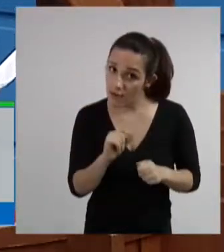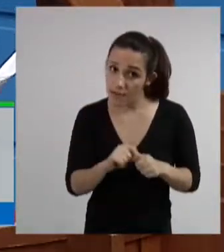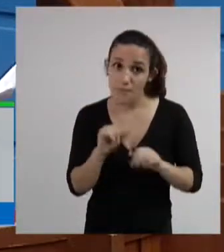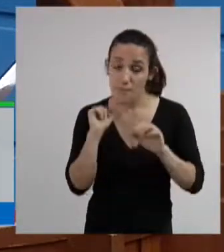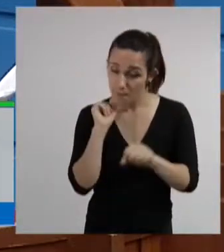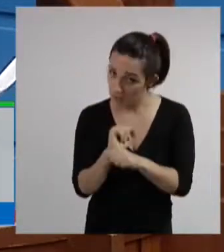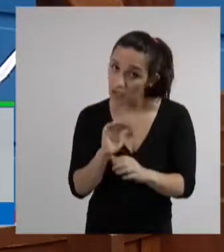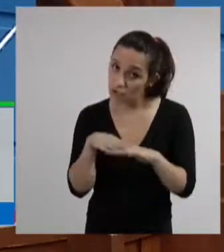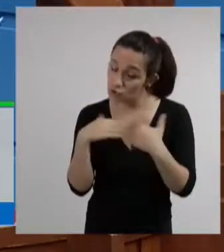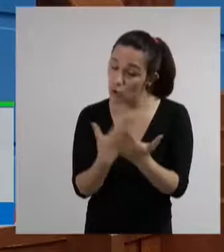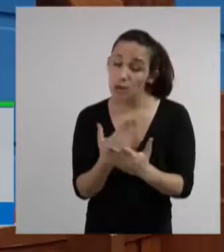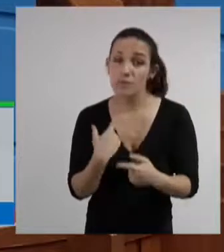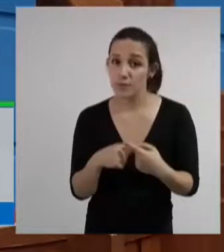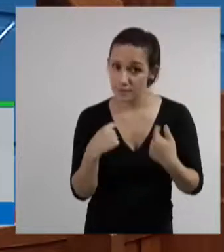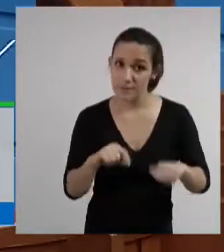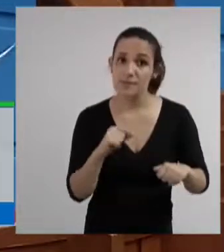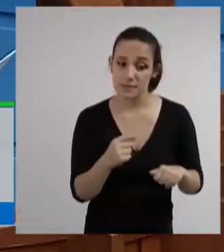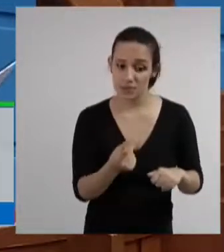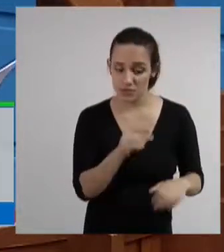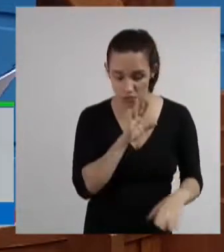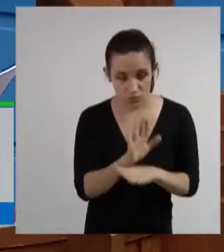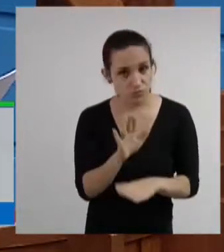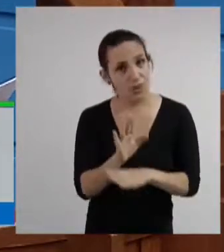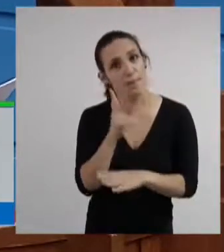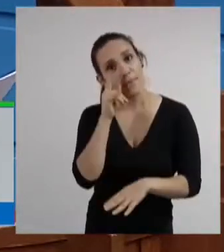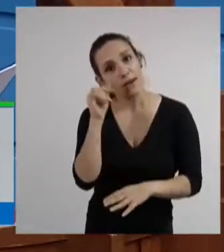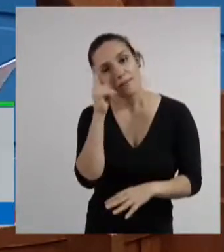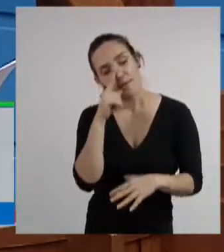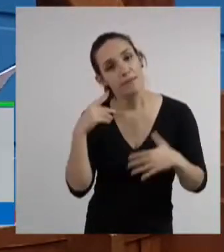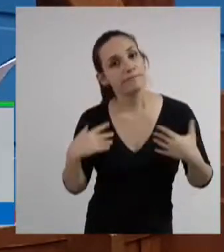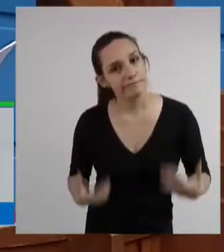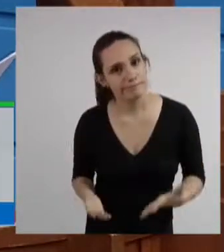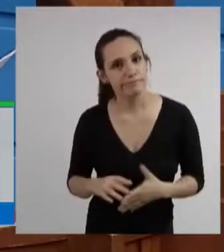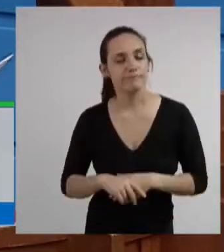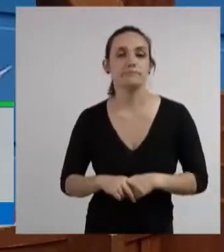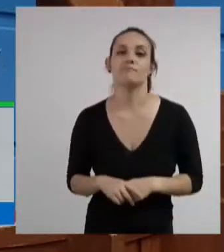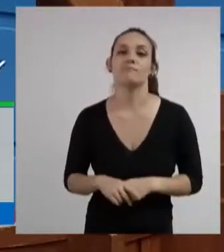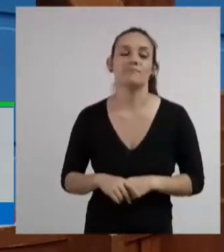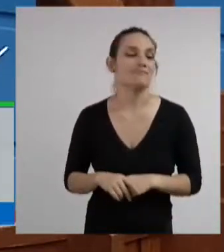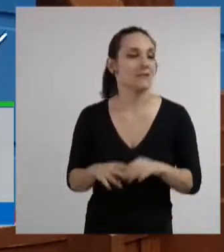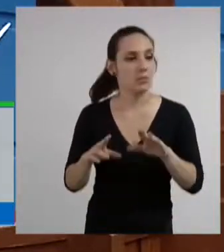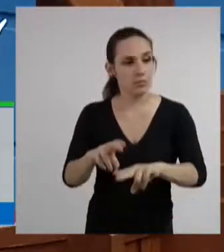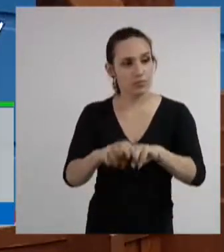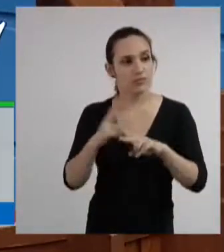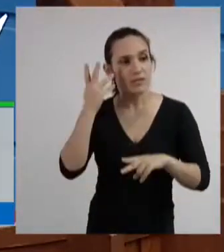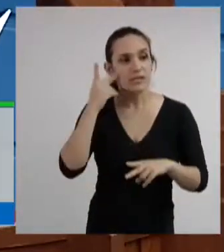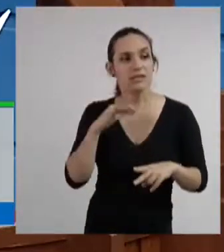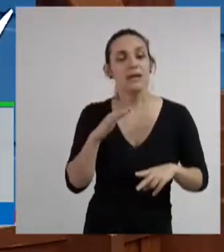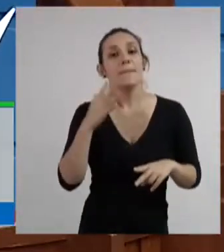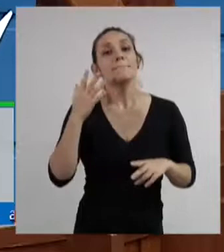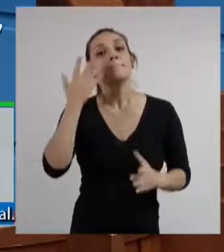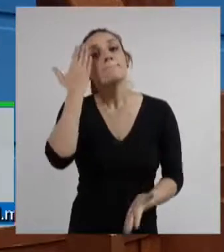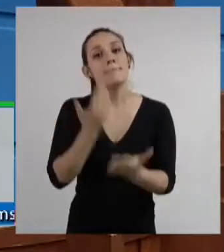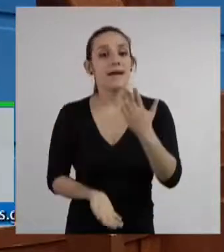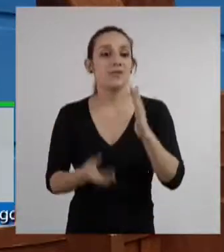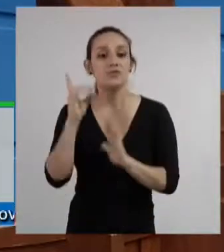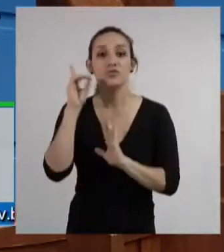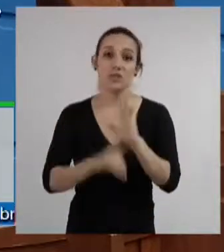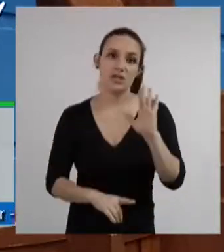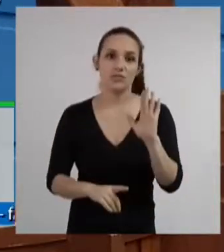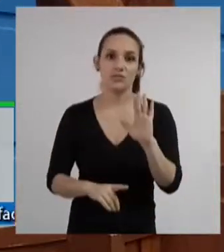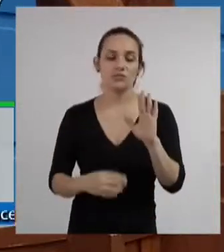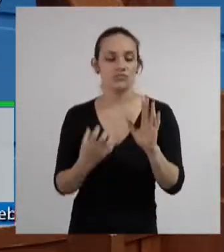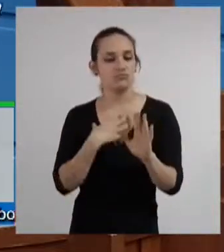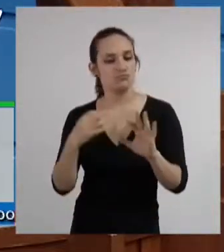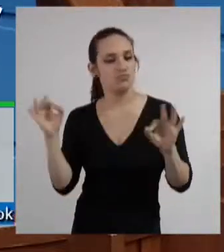bastante preocupante, porque a recessão também lhe tira o direito de se preparar para